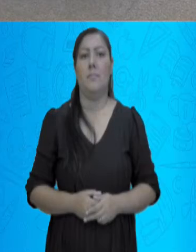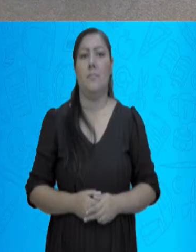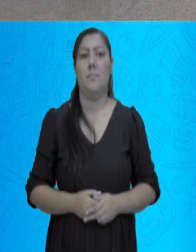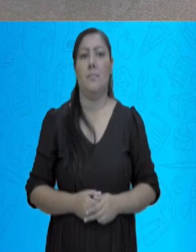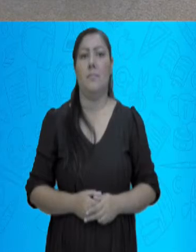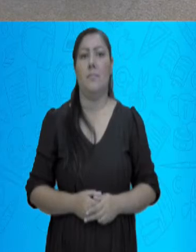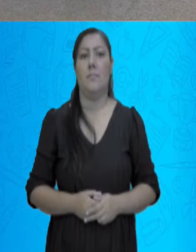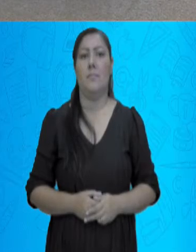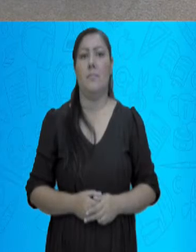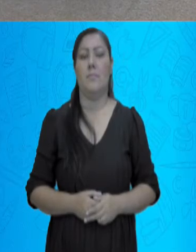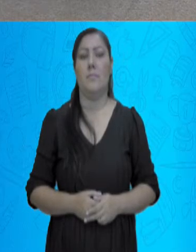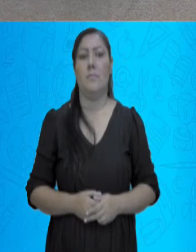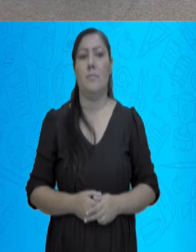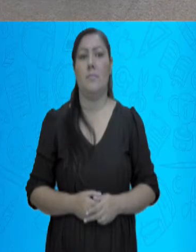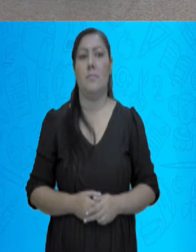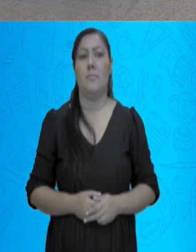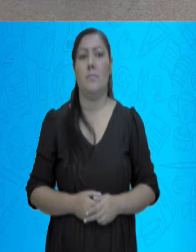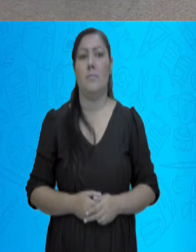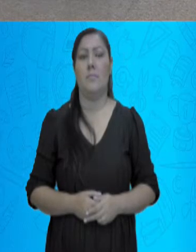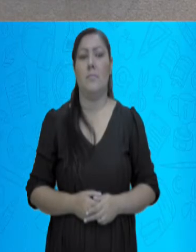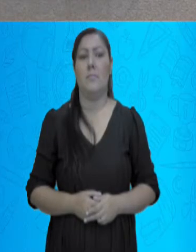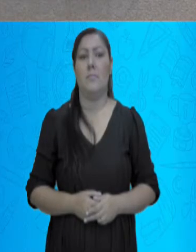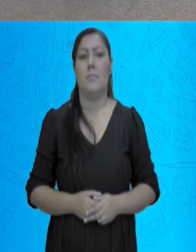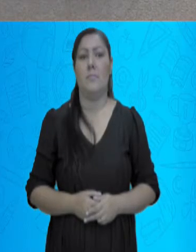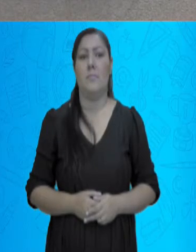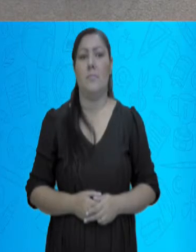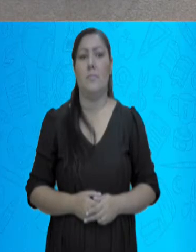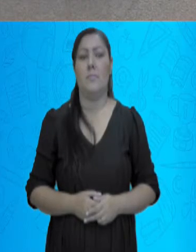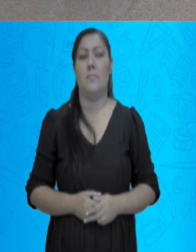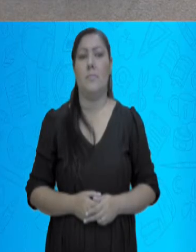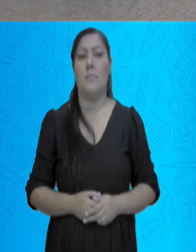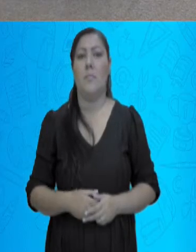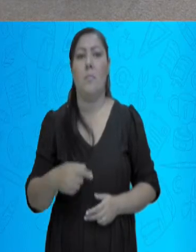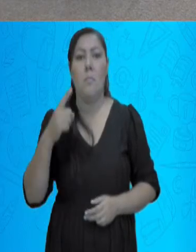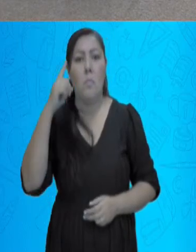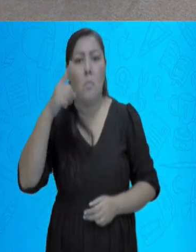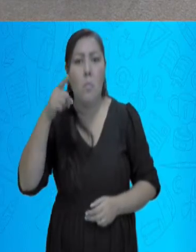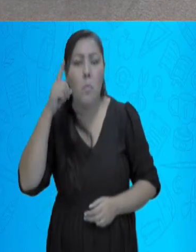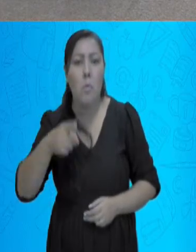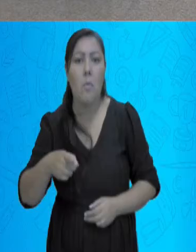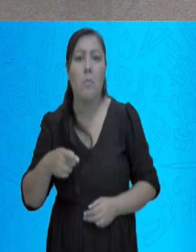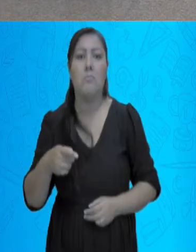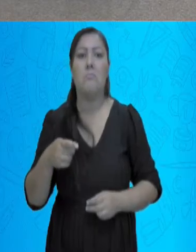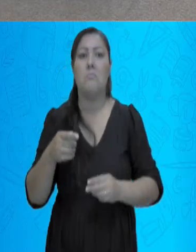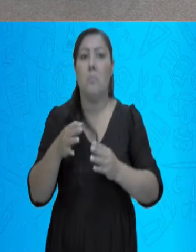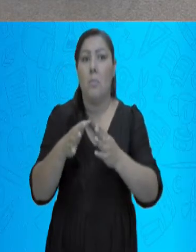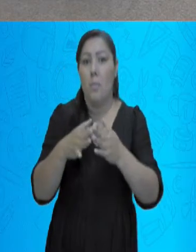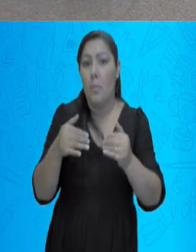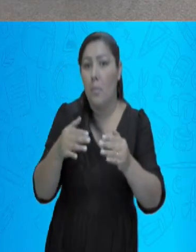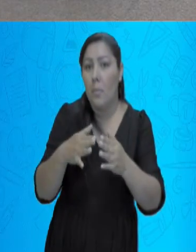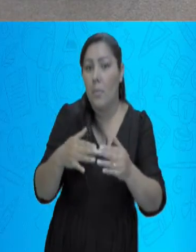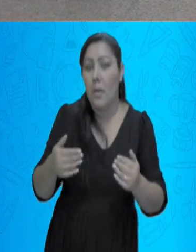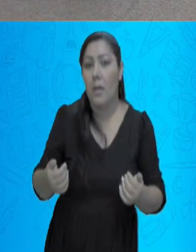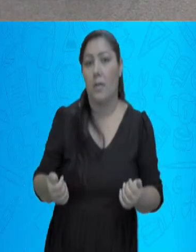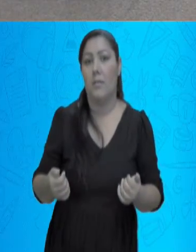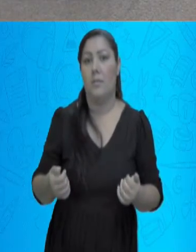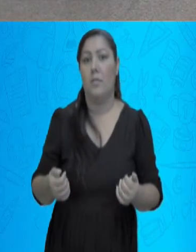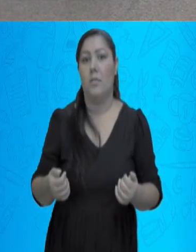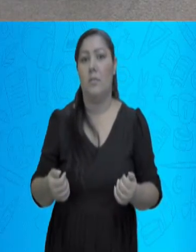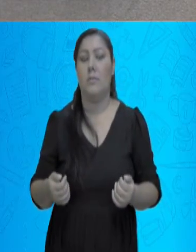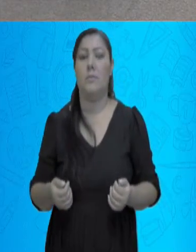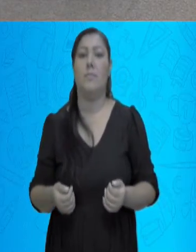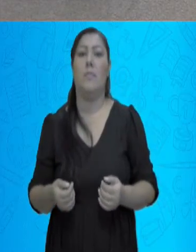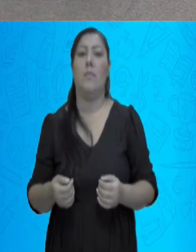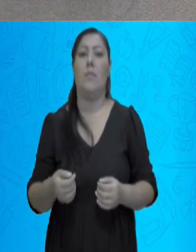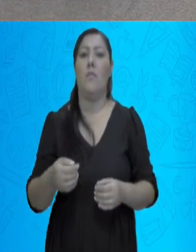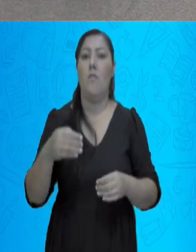um tom de comando, de ordem, de pedido. Foi aquilo, ó, vacine, vote,